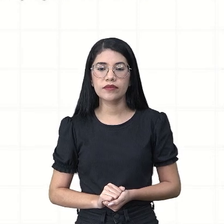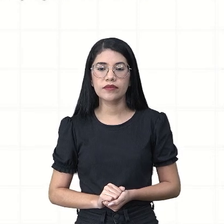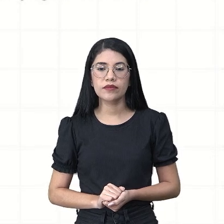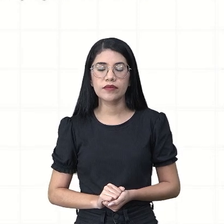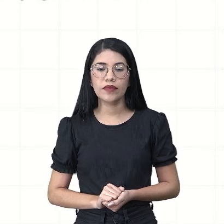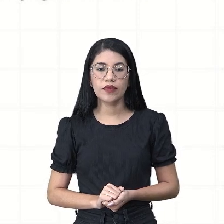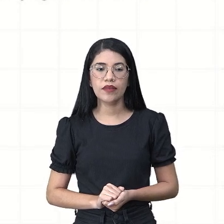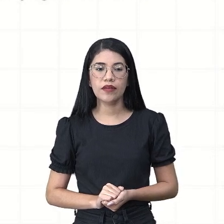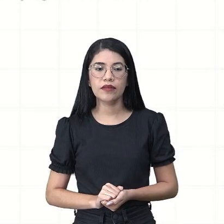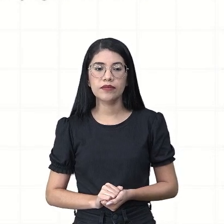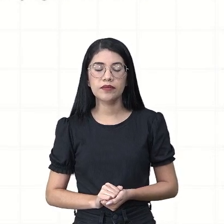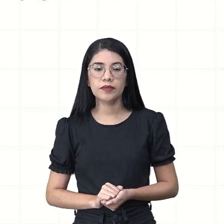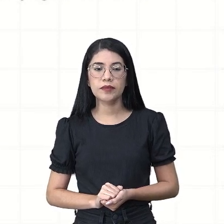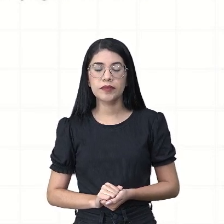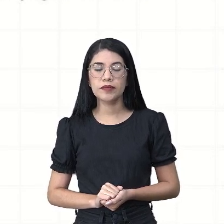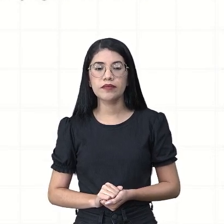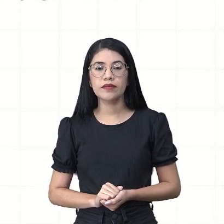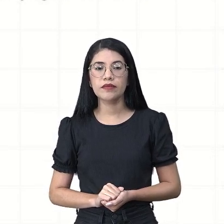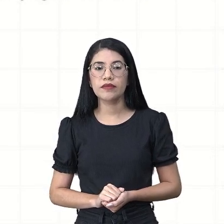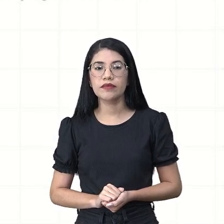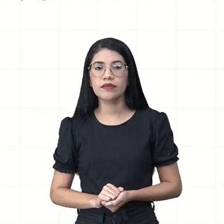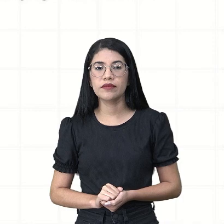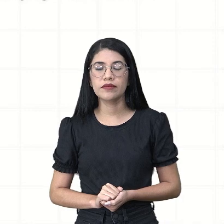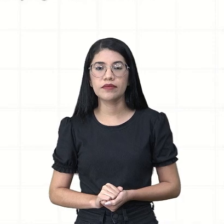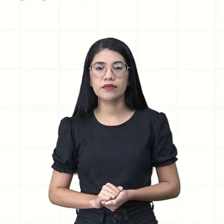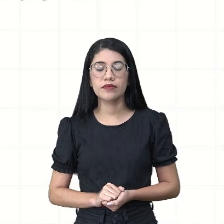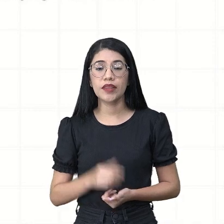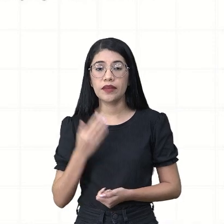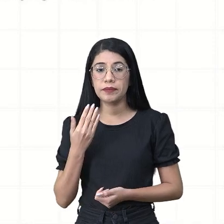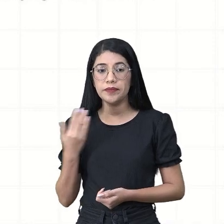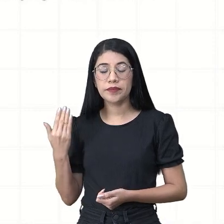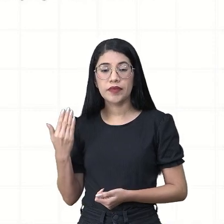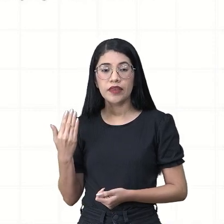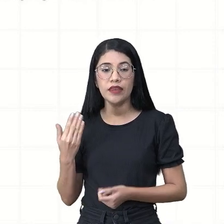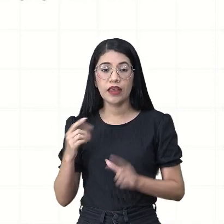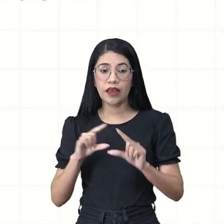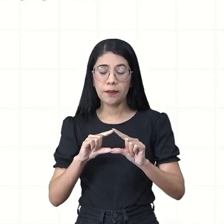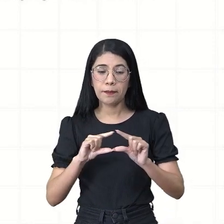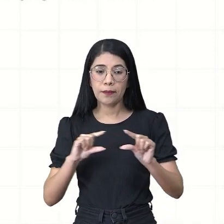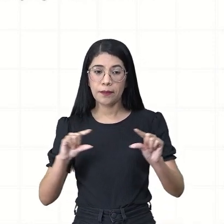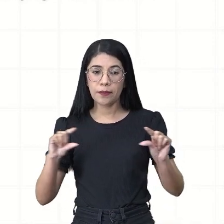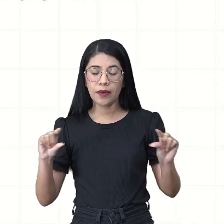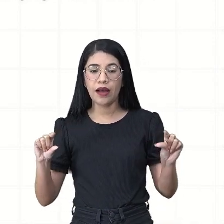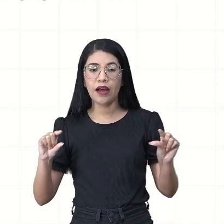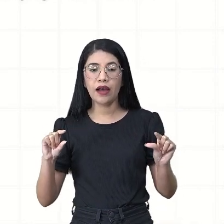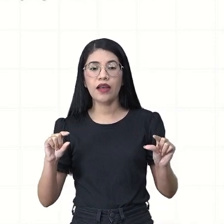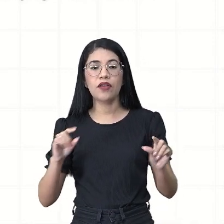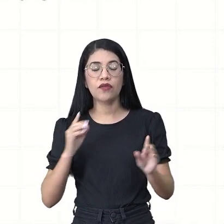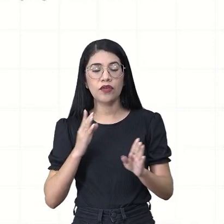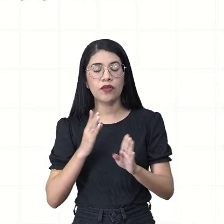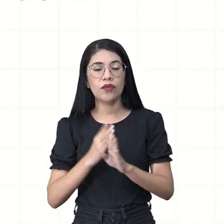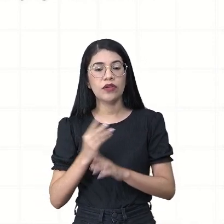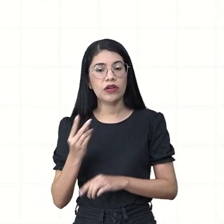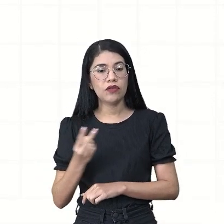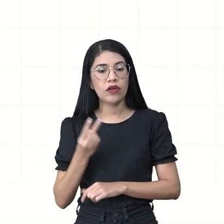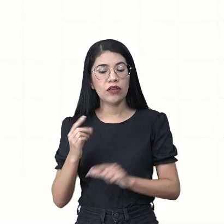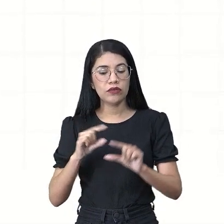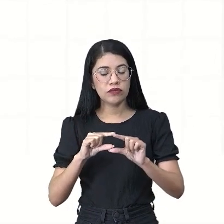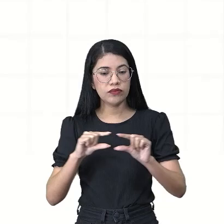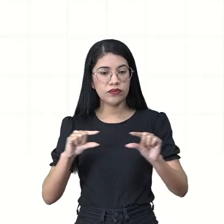3 zeros aqui. Então, olha só. Esse número todo aí já é um número bem grande